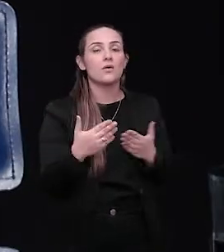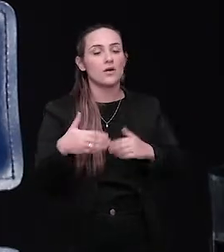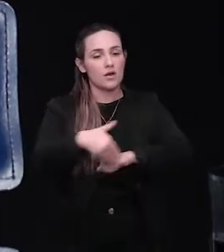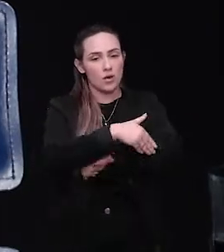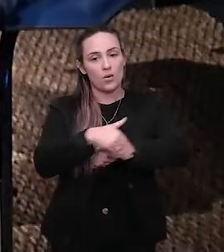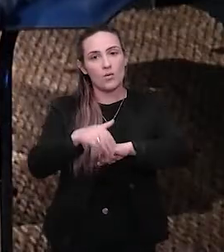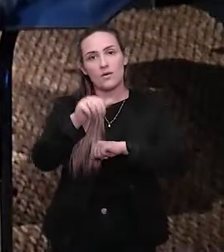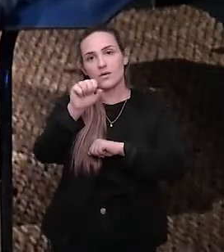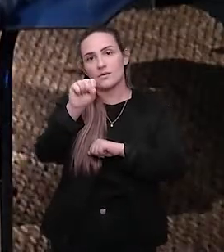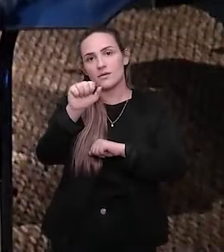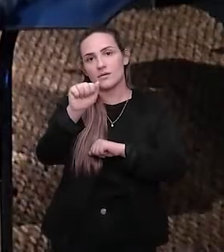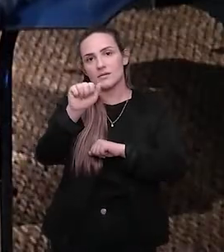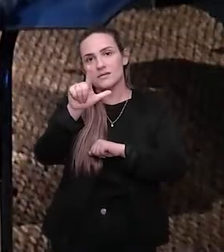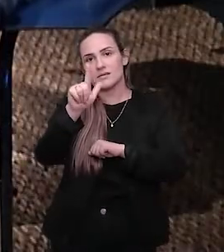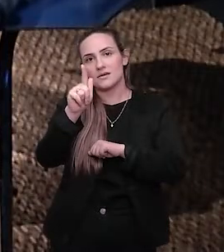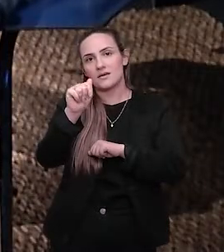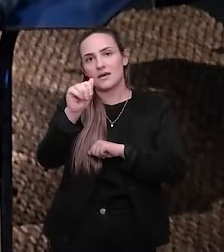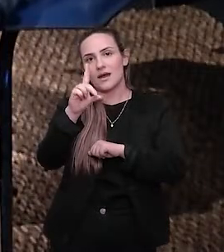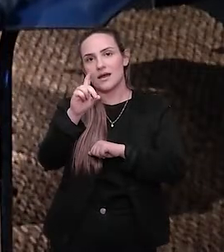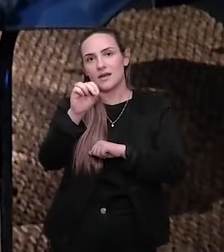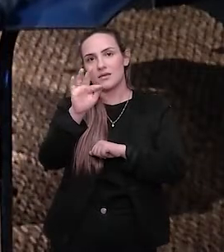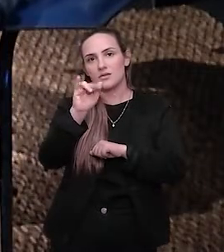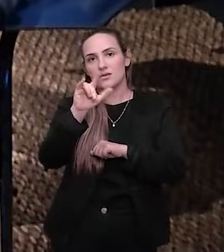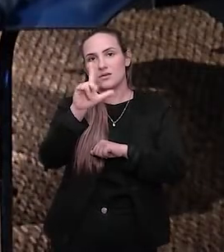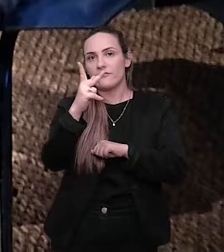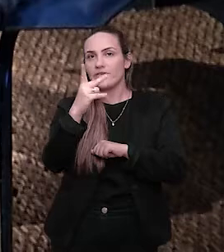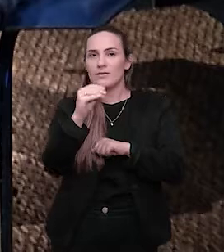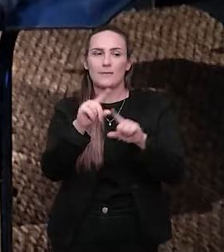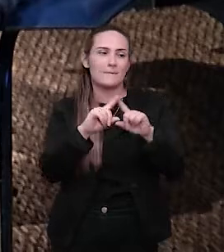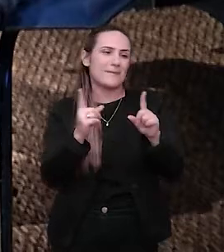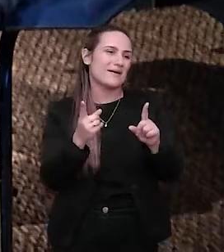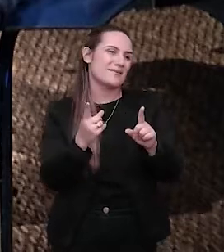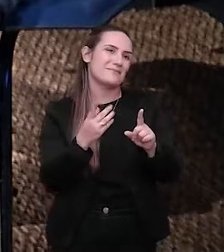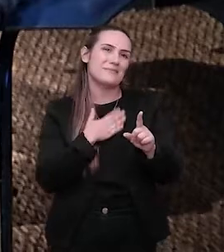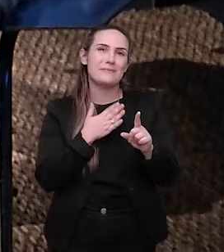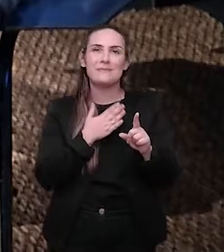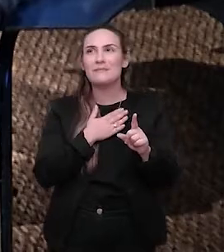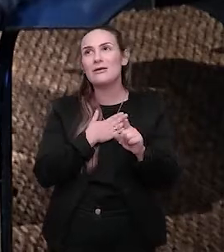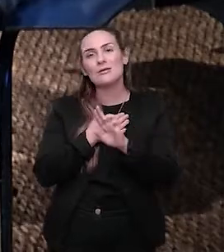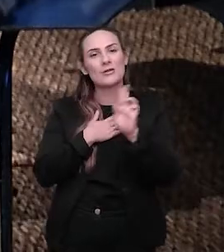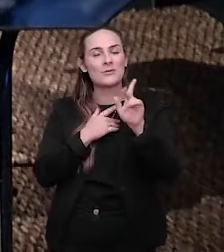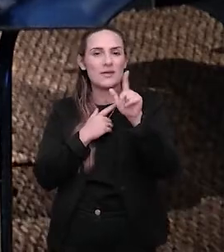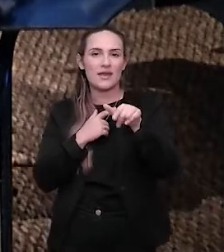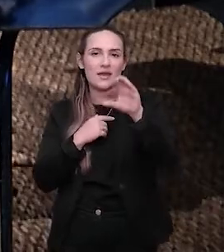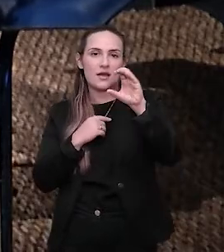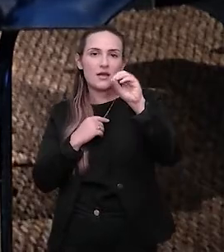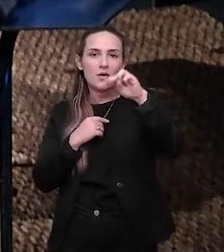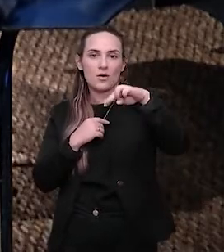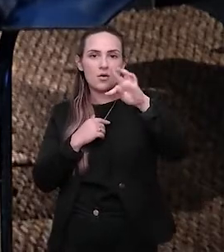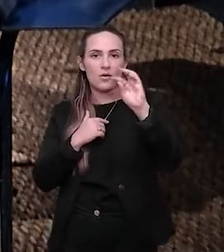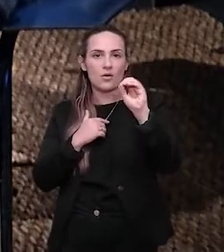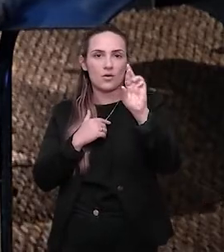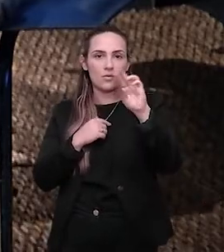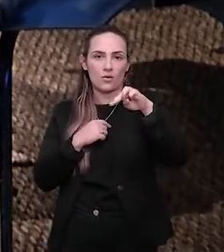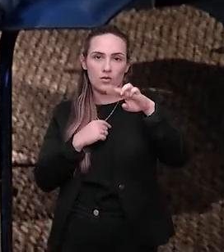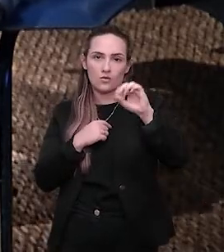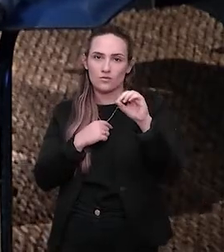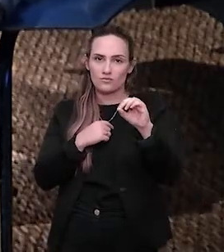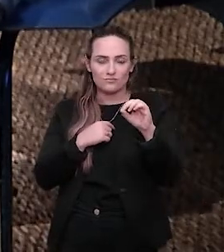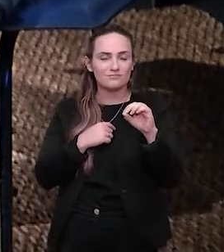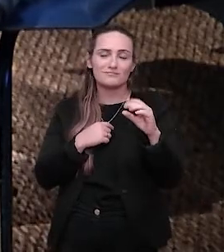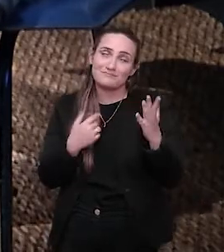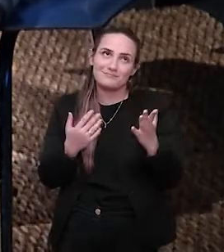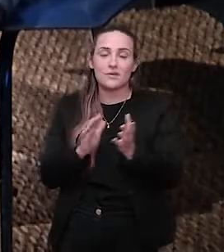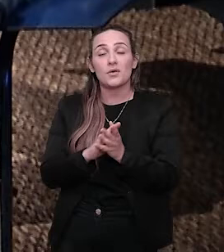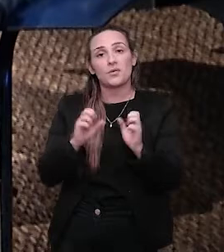da hora, e lá o pessoal chama de Salgado Filho, mas para mim é contorno. Entendi. A gente não tira nessa coisa. É o